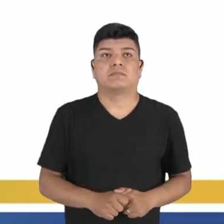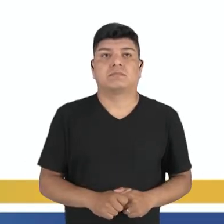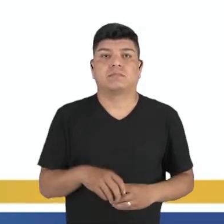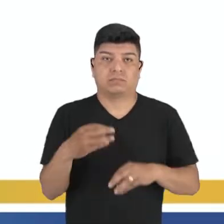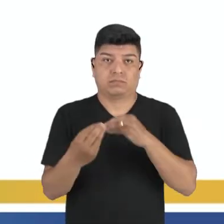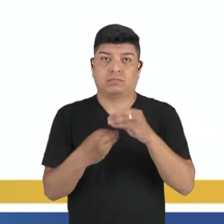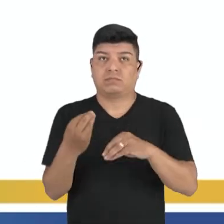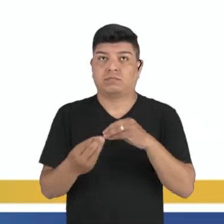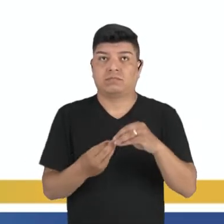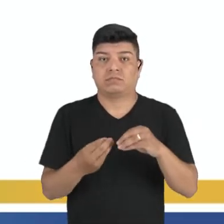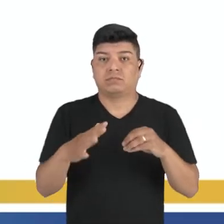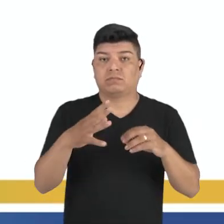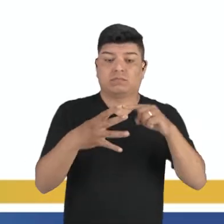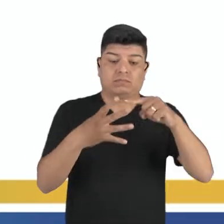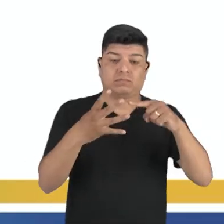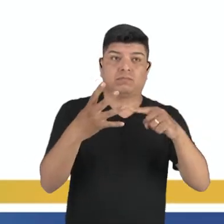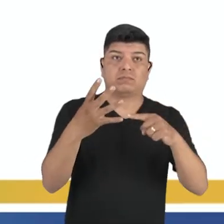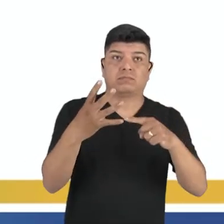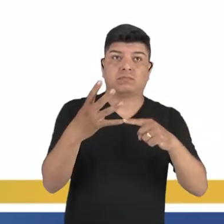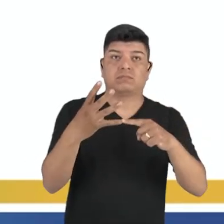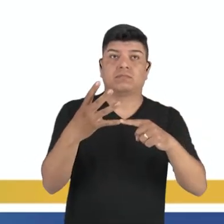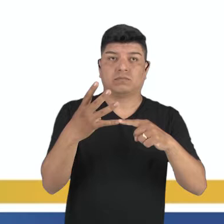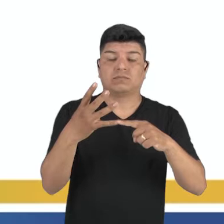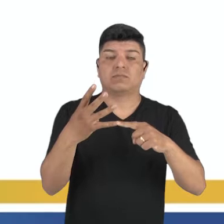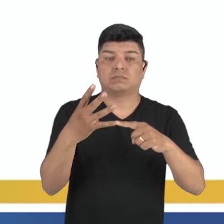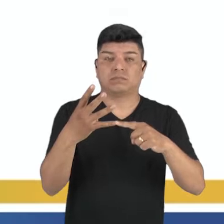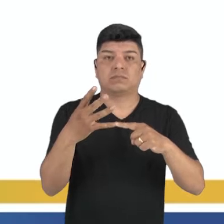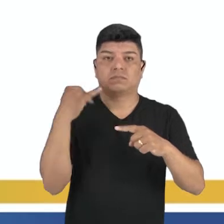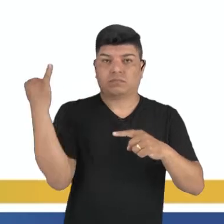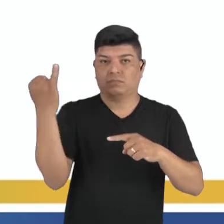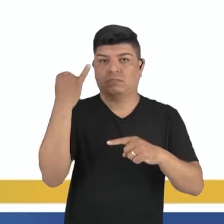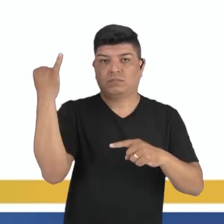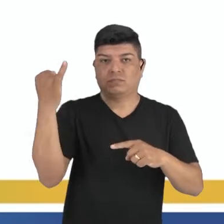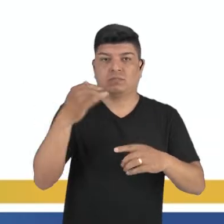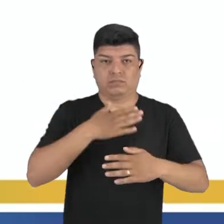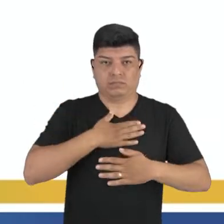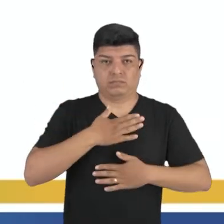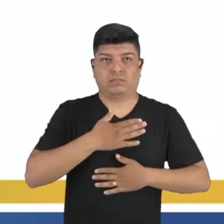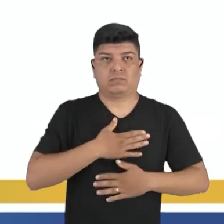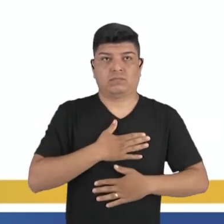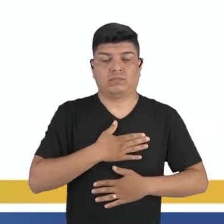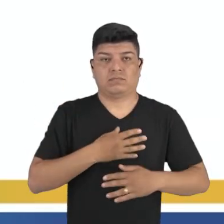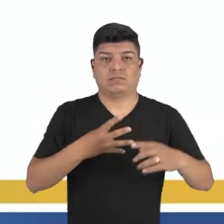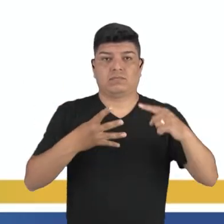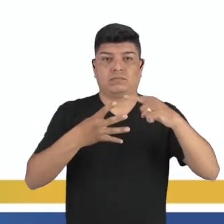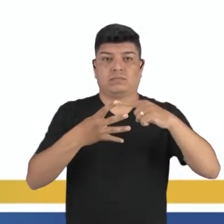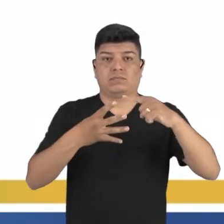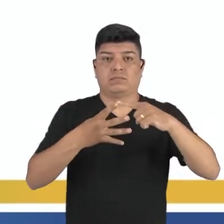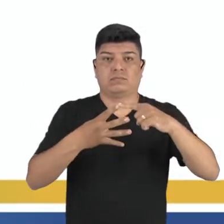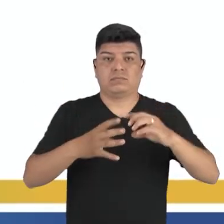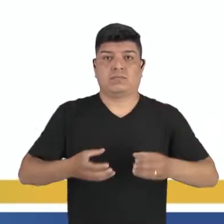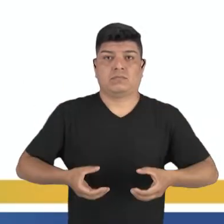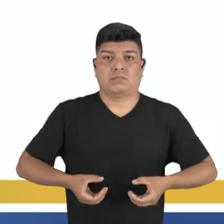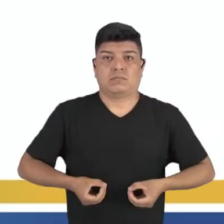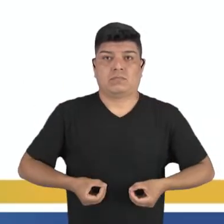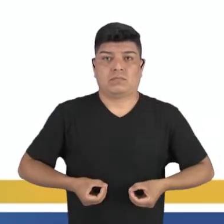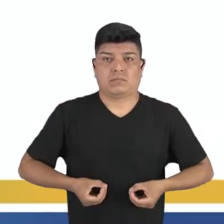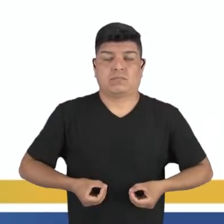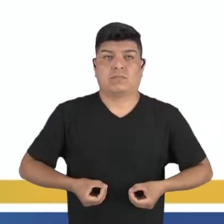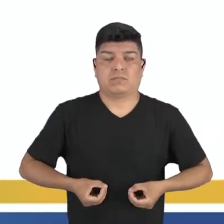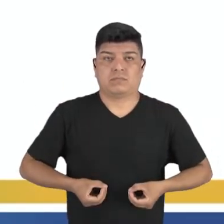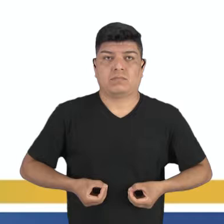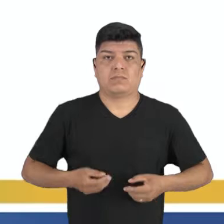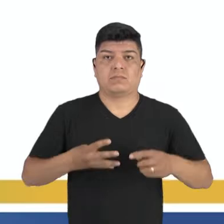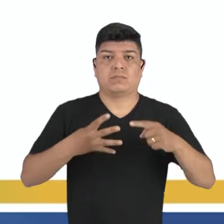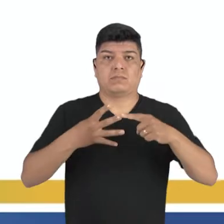envolver basicamente quatro componentes importantes do seu corpo, né? Um é o ovário, né?